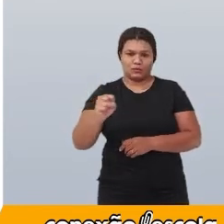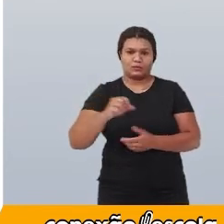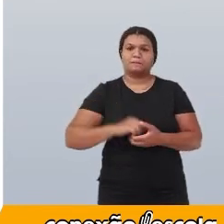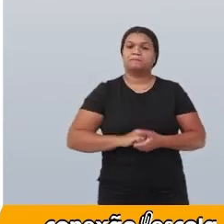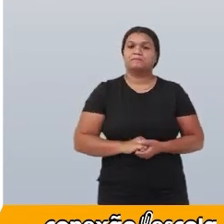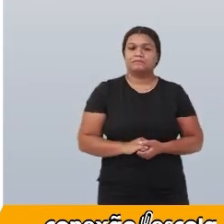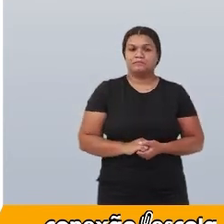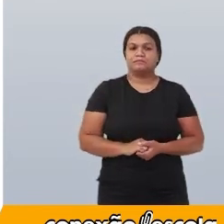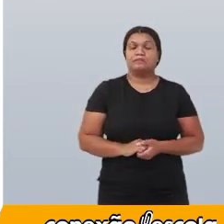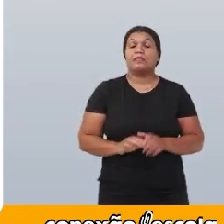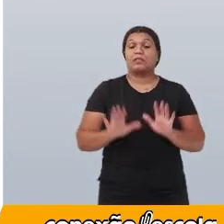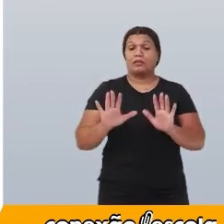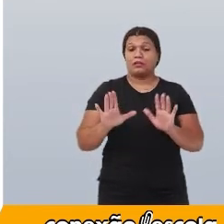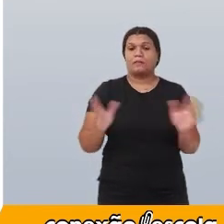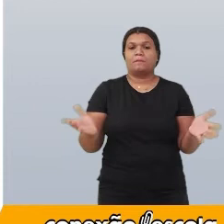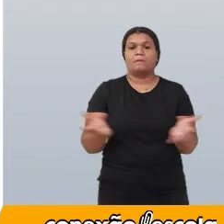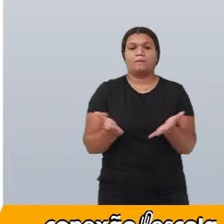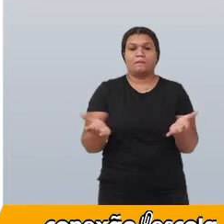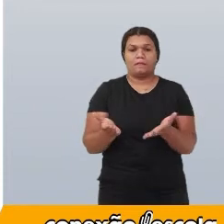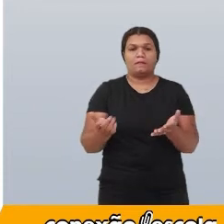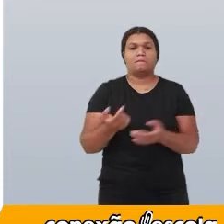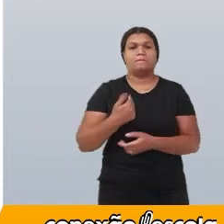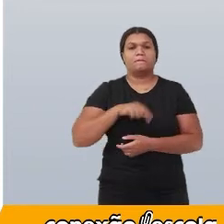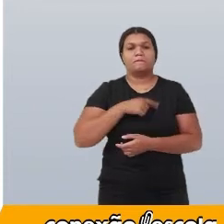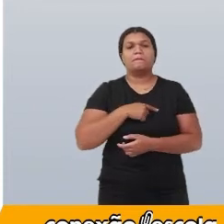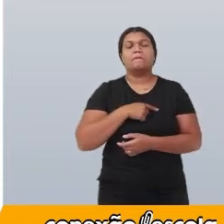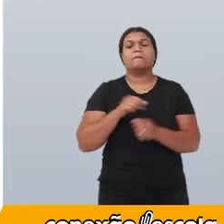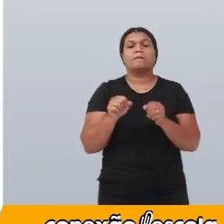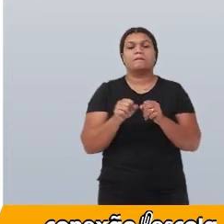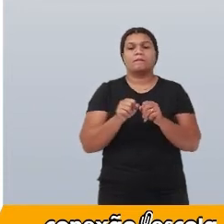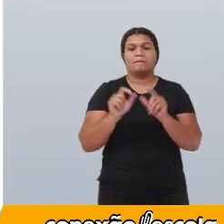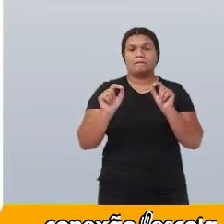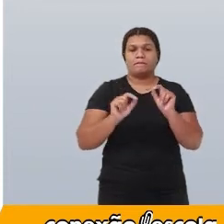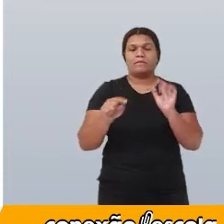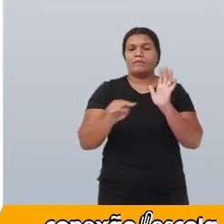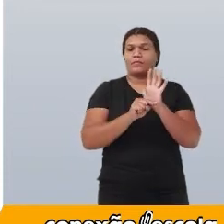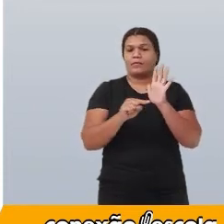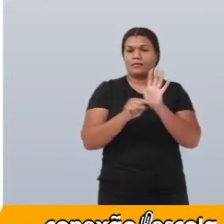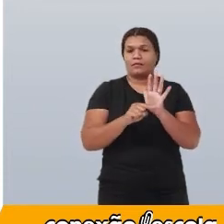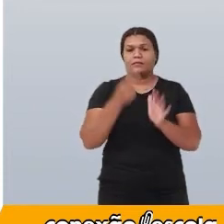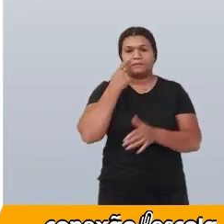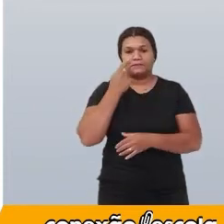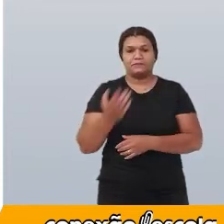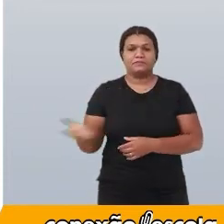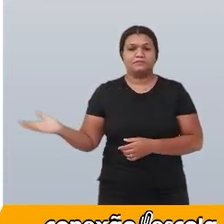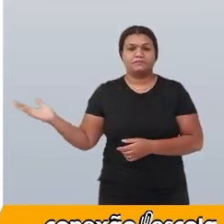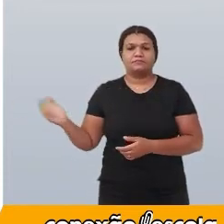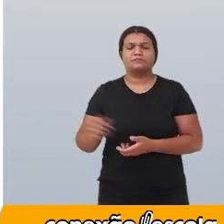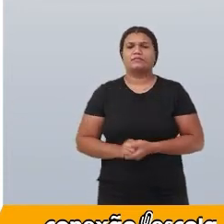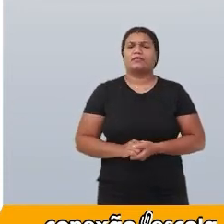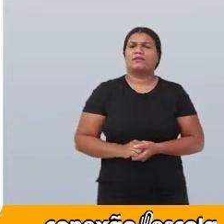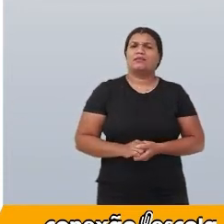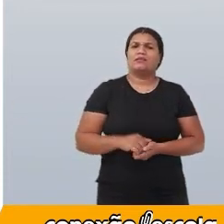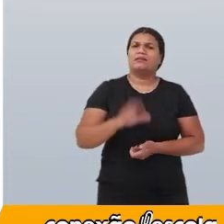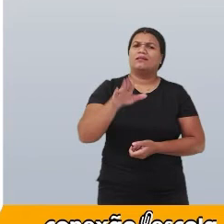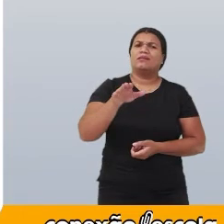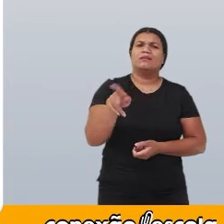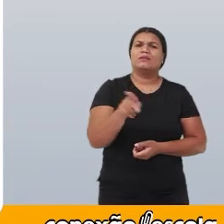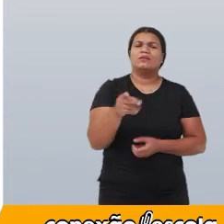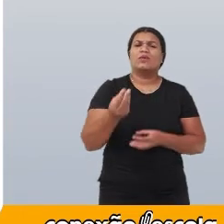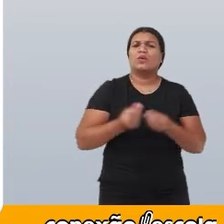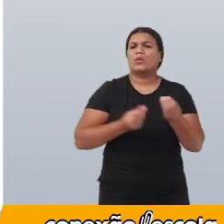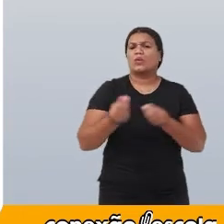4,78. Agora, nós vamos fazer a subtração. Professora, como eu